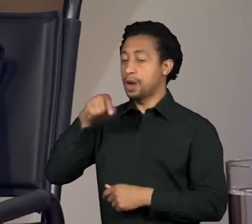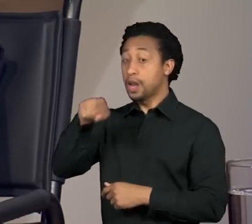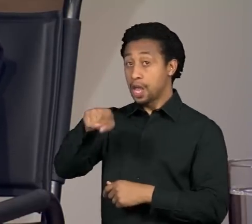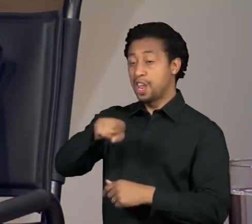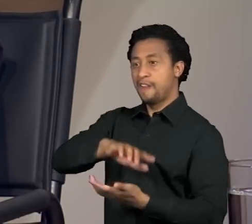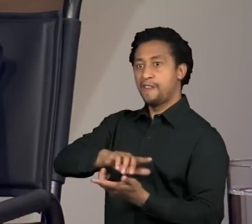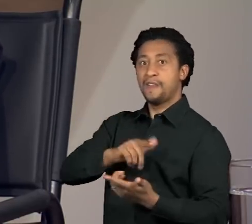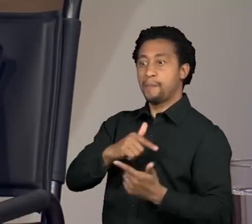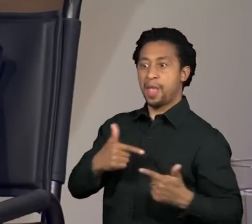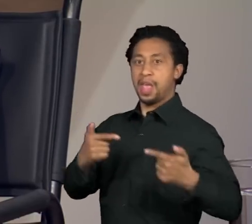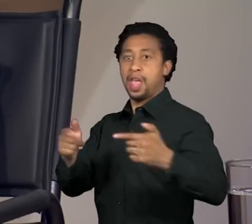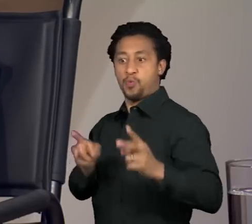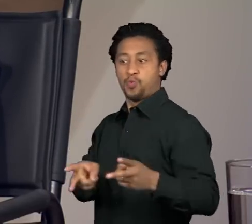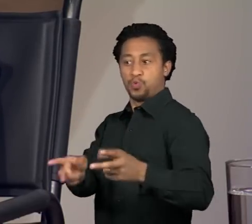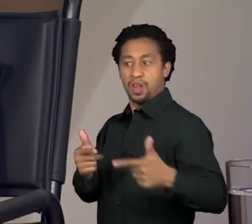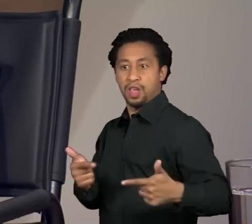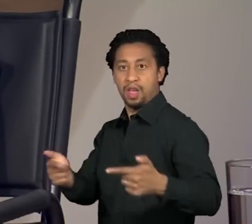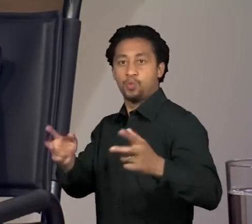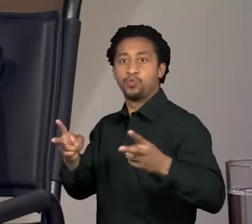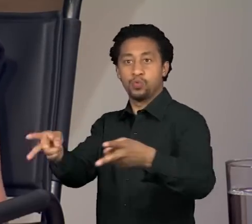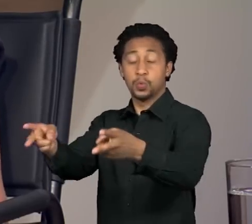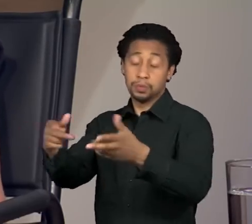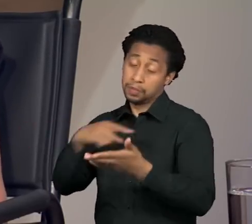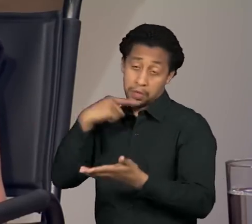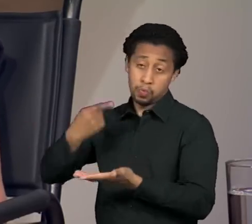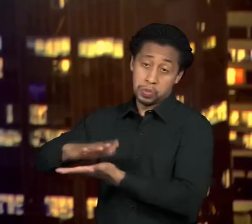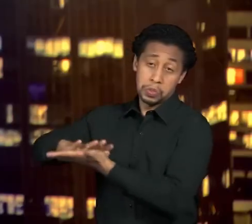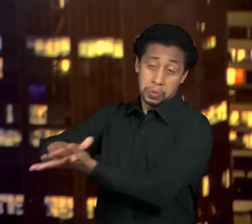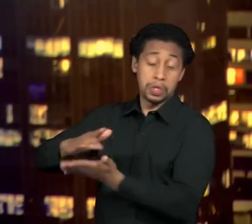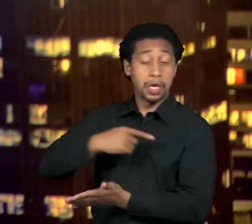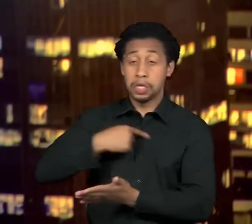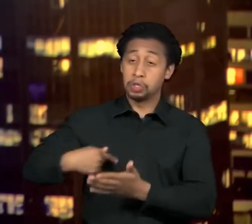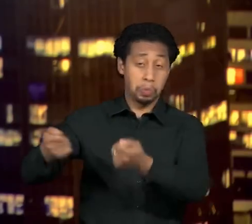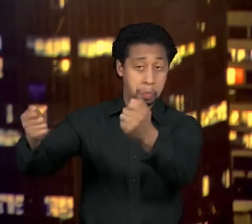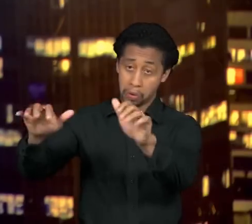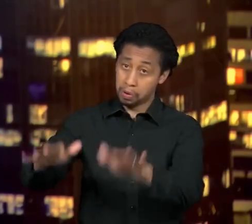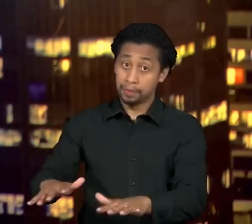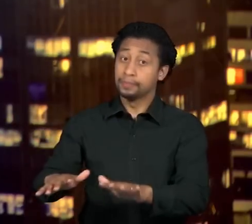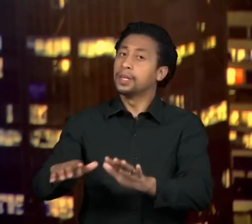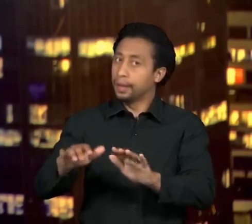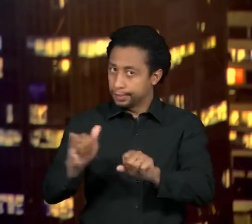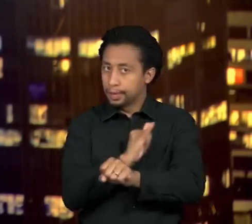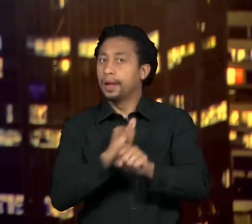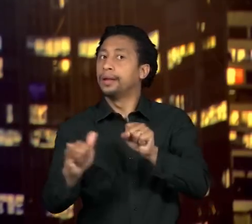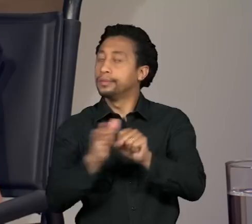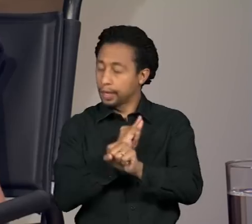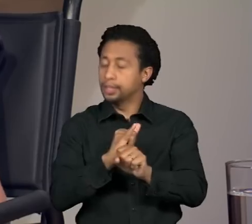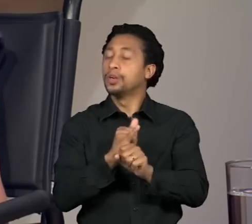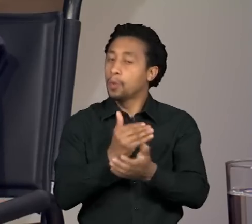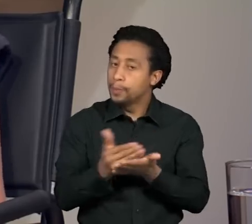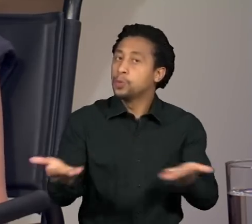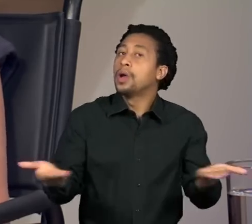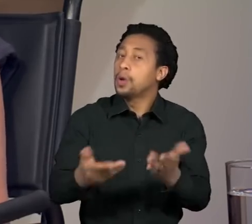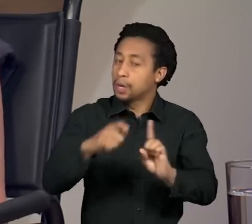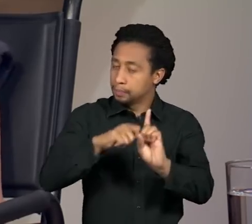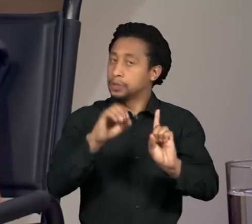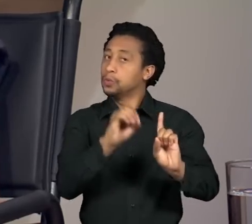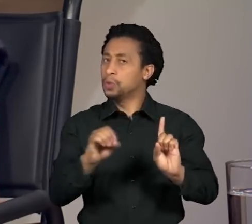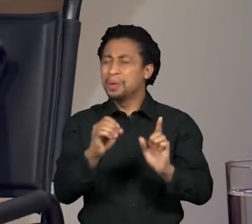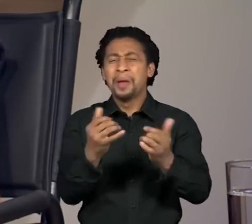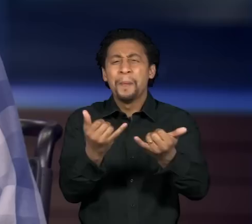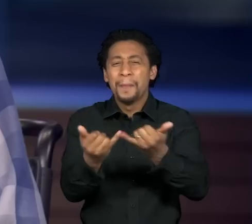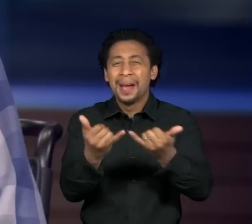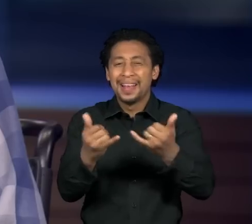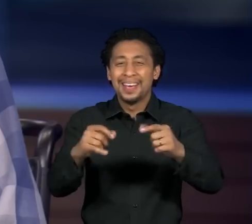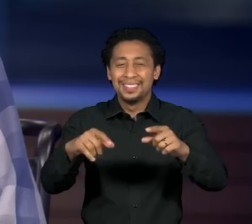próprio governo americano na sua nova grande estratégia lançada em outubro desse ano, ou seja, nesse mês. É um jogo de xadrez, né?